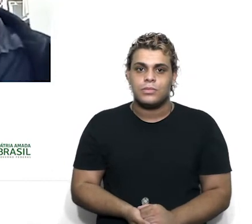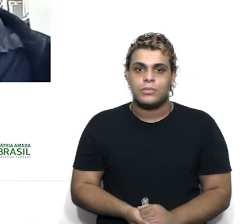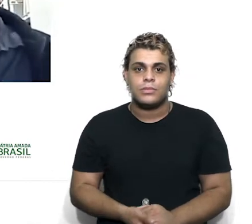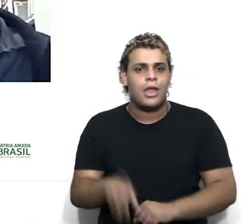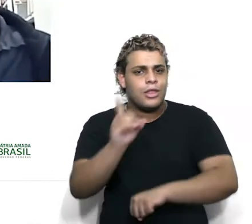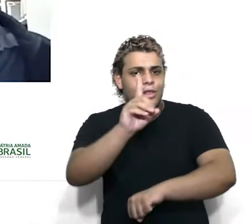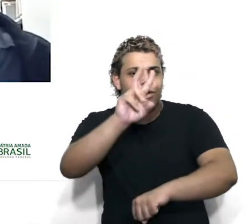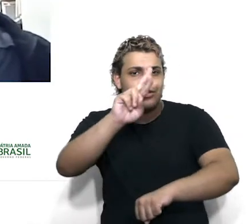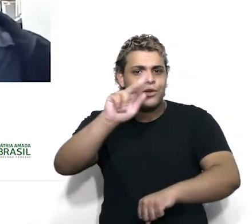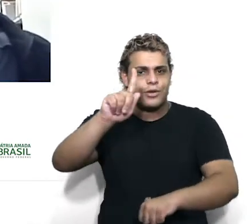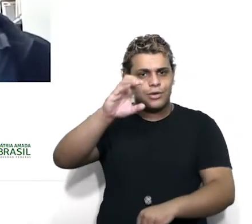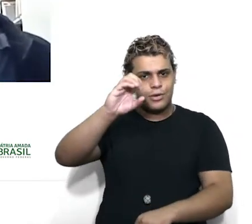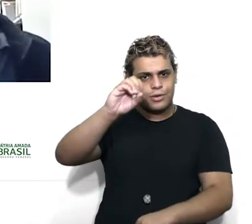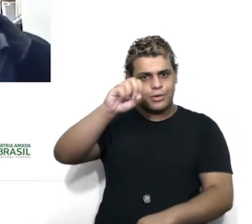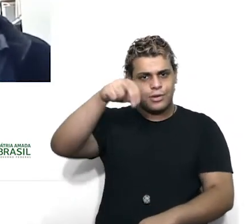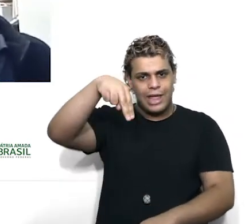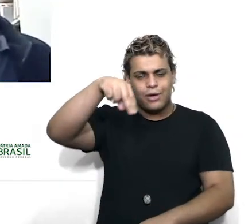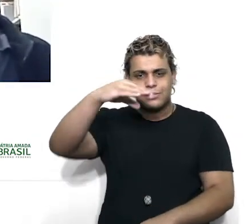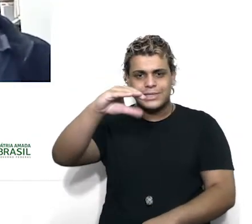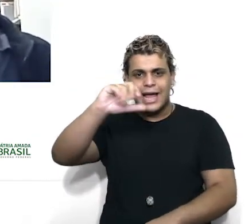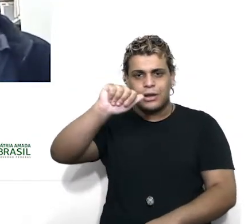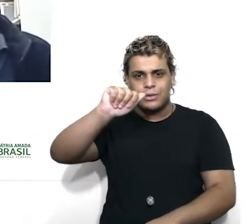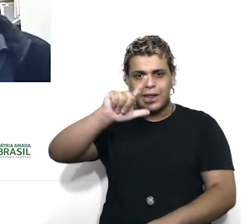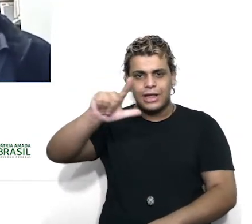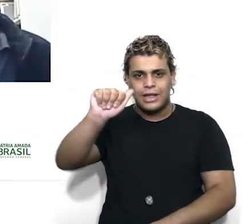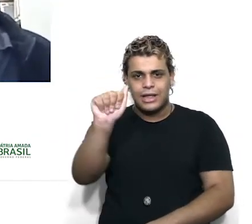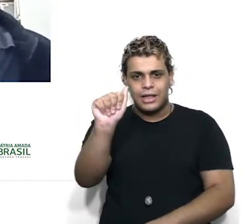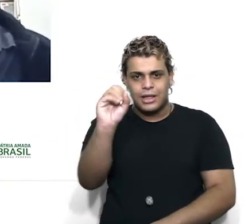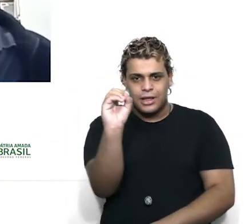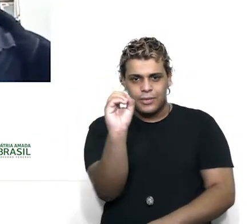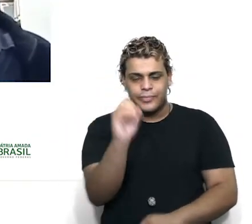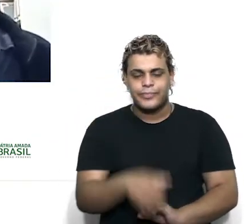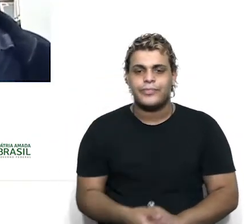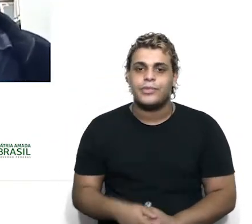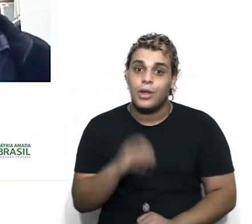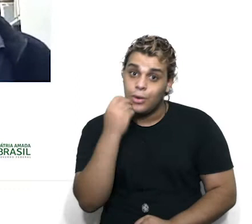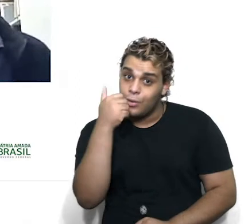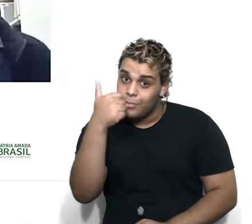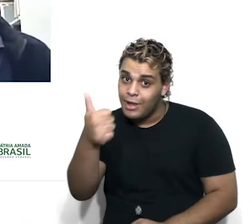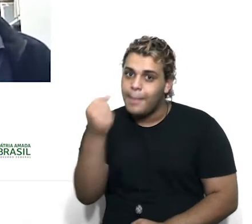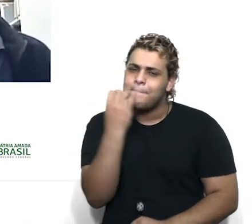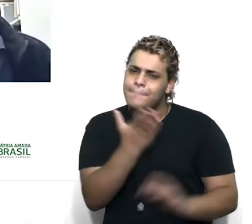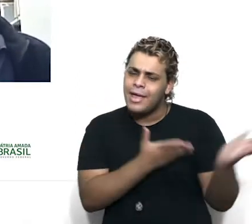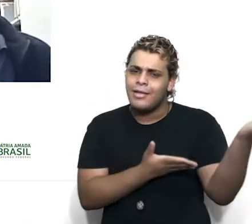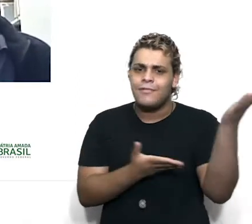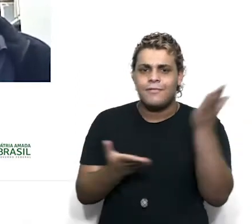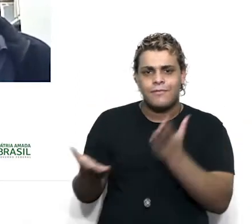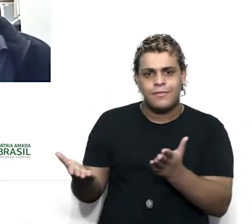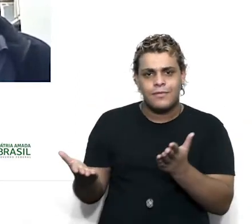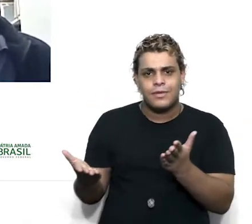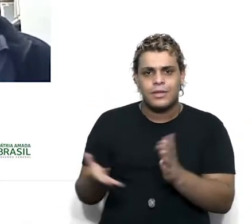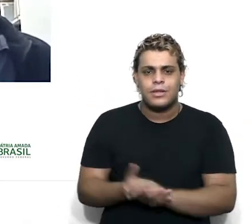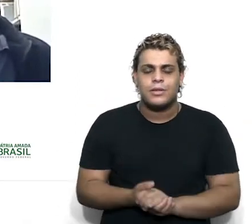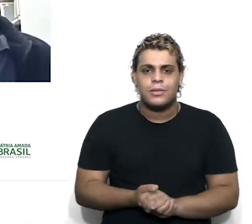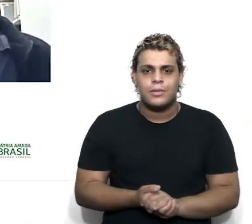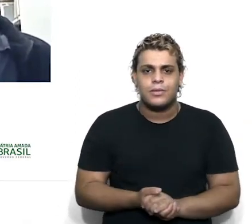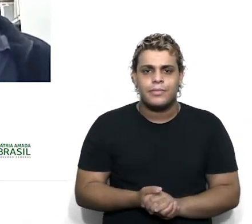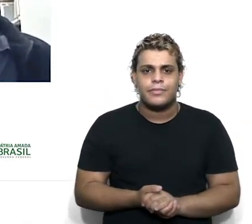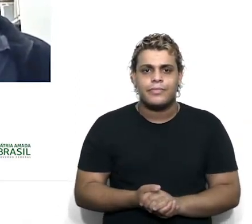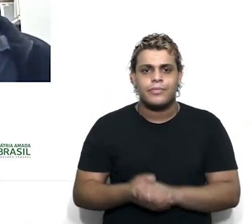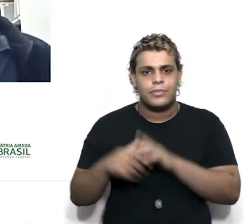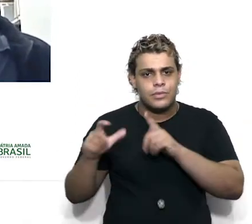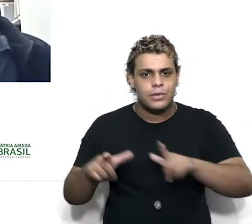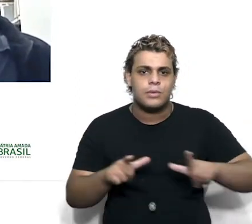Doutor Gonçalo Tavares. O escritor e professor Gonçalo Tavares está sentado em frente a